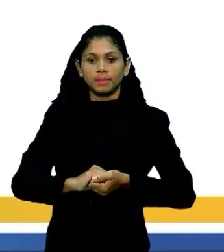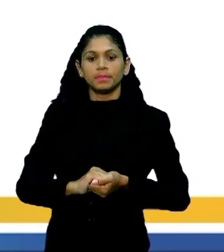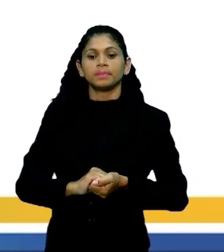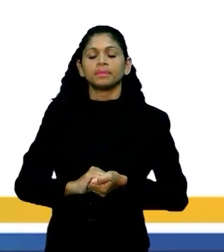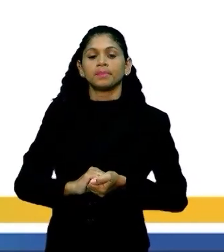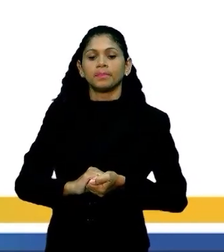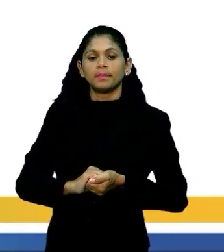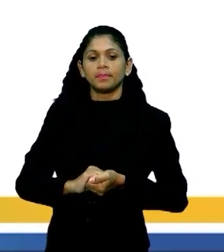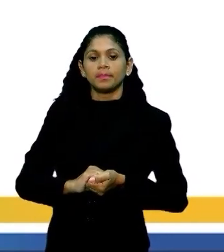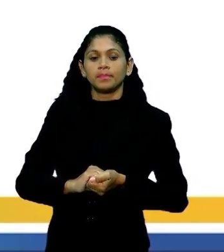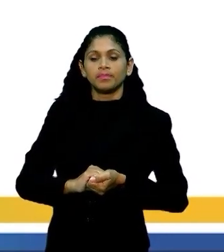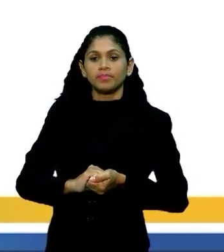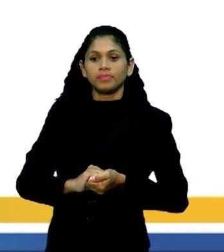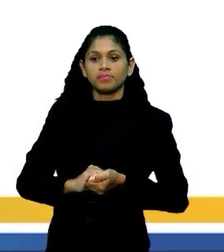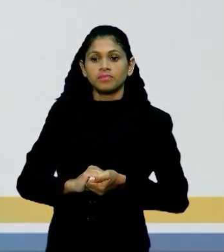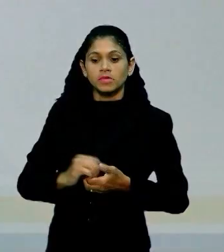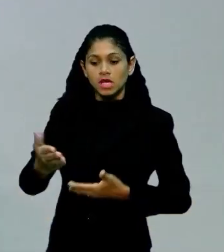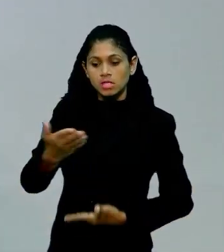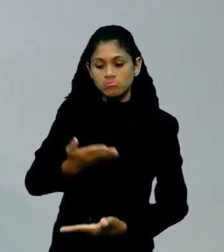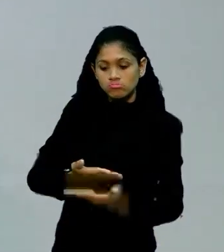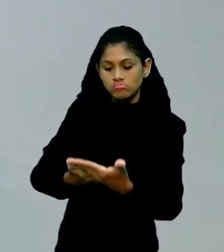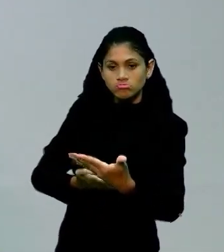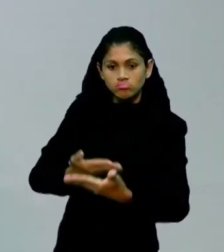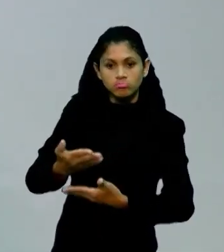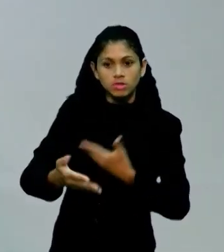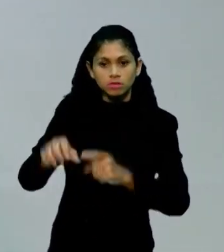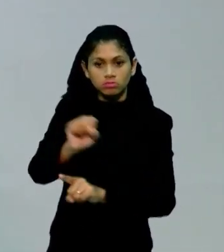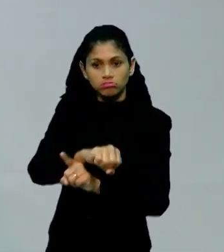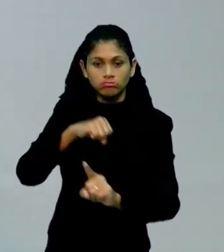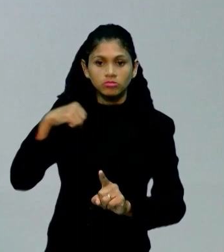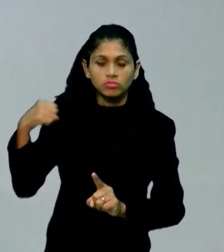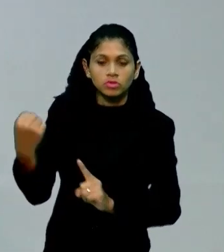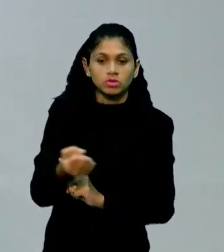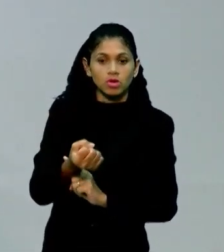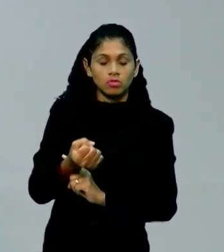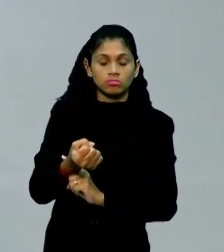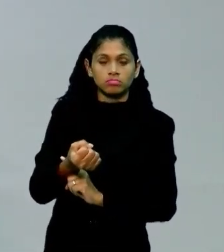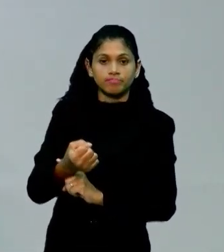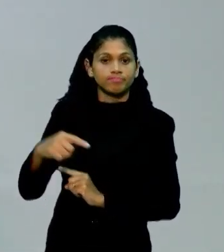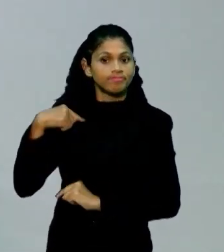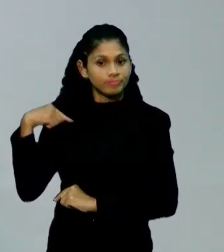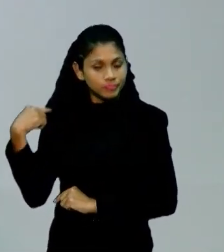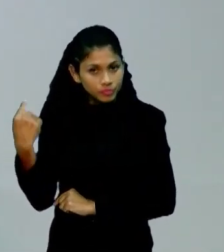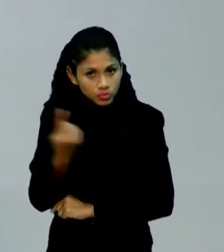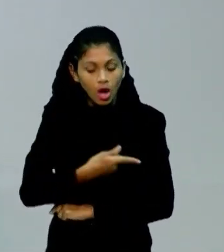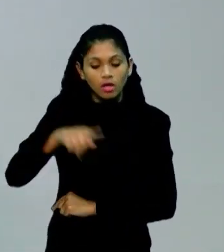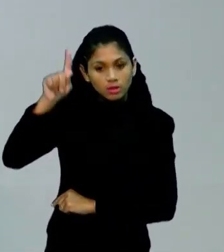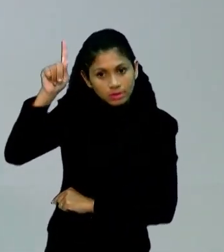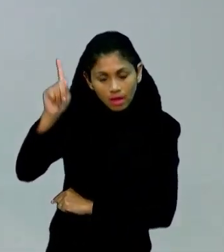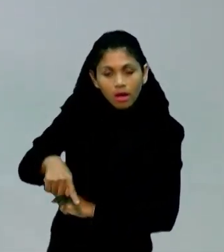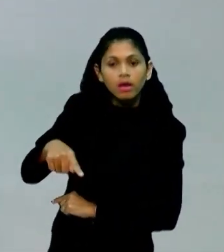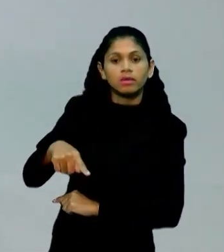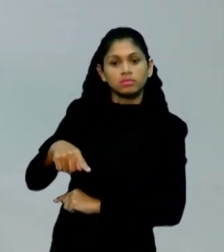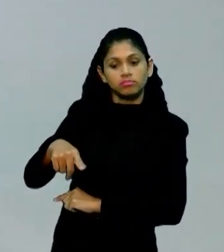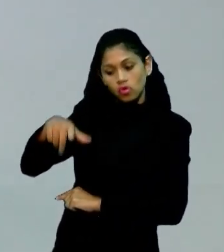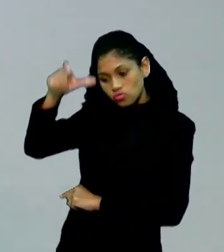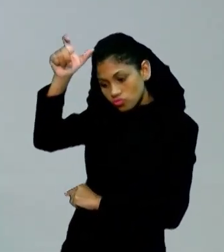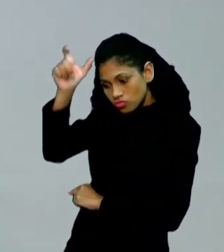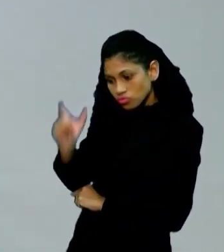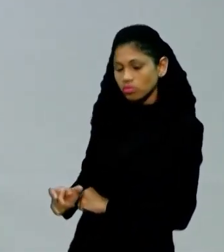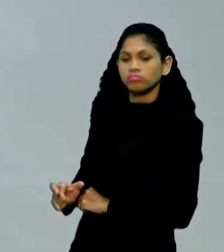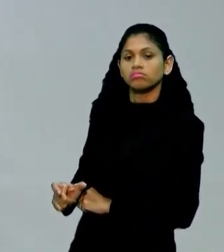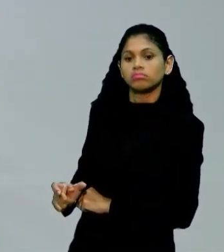tranquilo interação social somos seres sociais aqui é uma comunidade é um grupo a